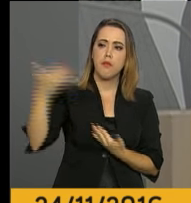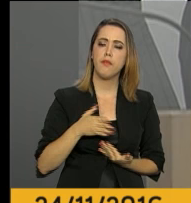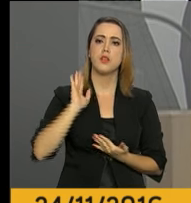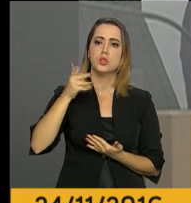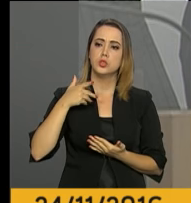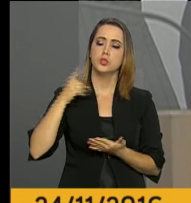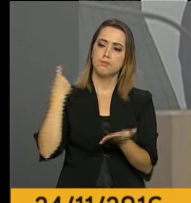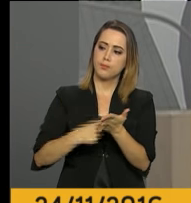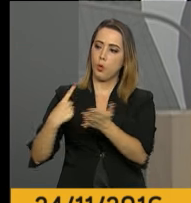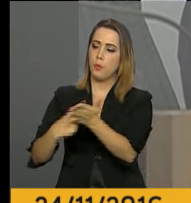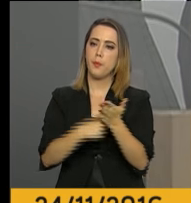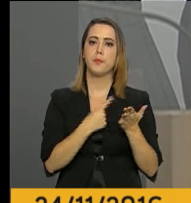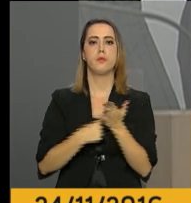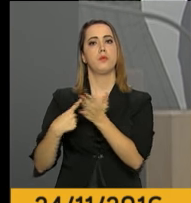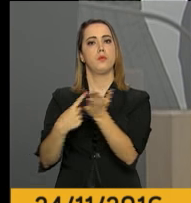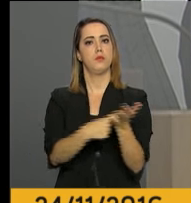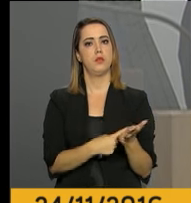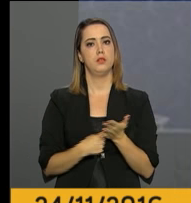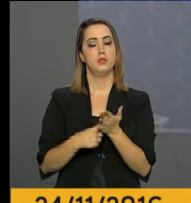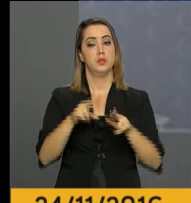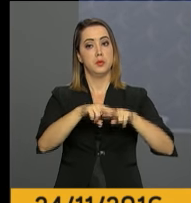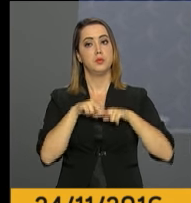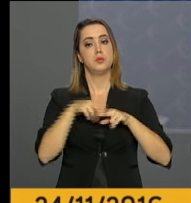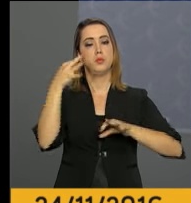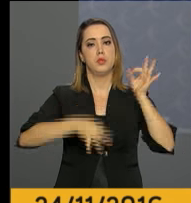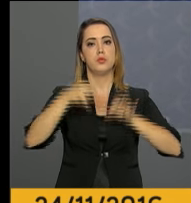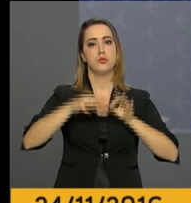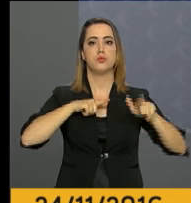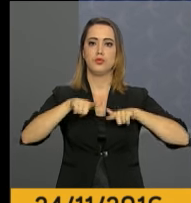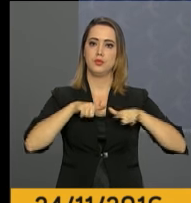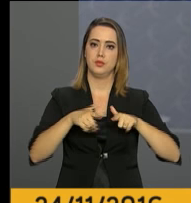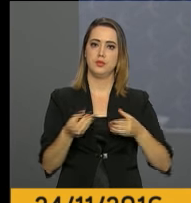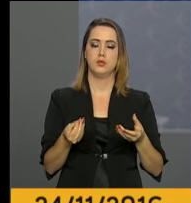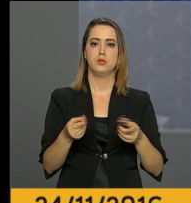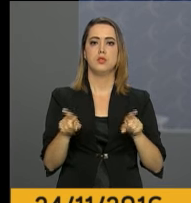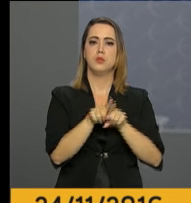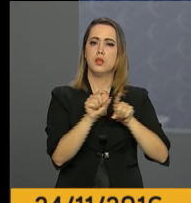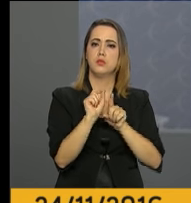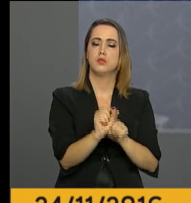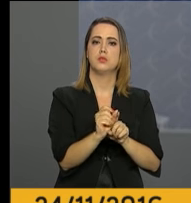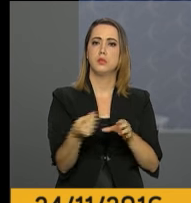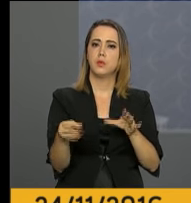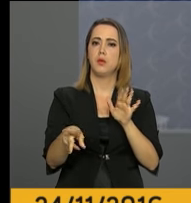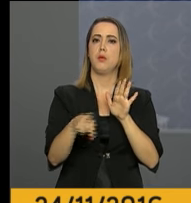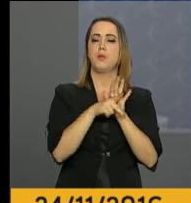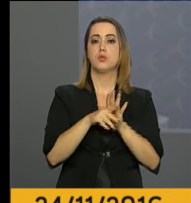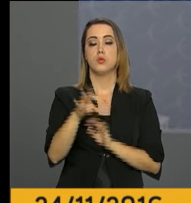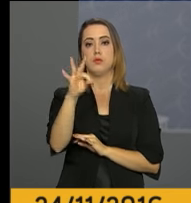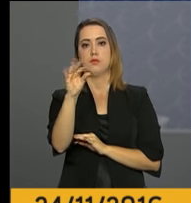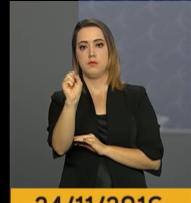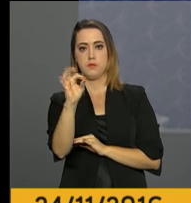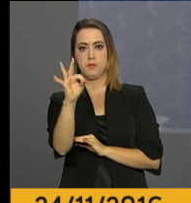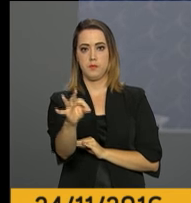com muita ah adequação pela justiça do trabalho e no particular pelo TST como se